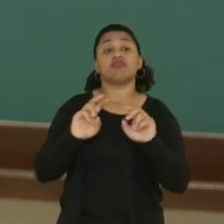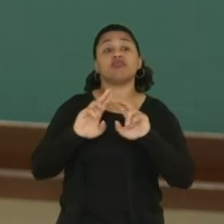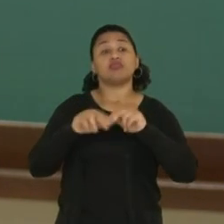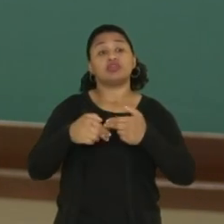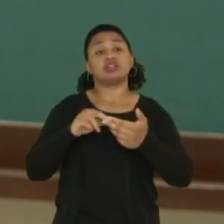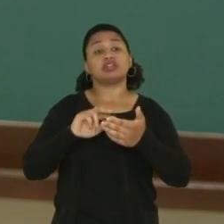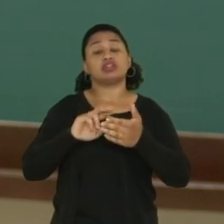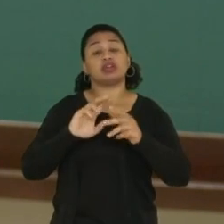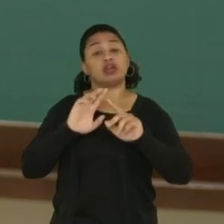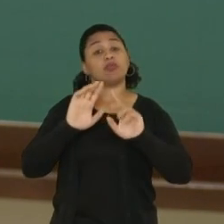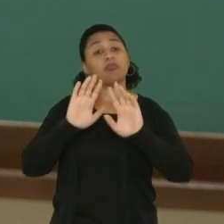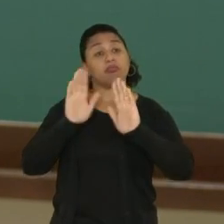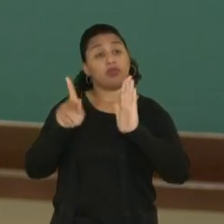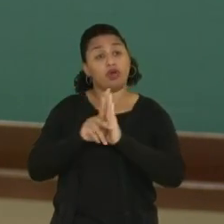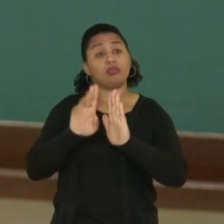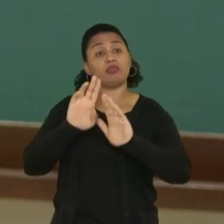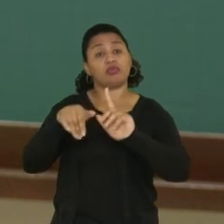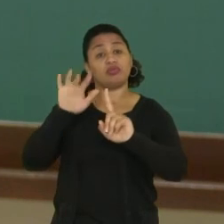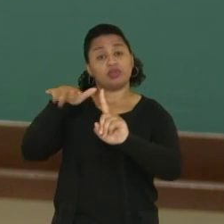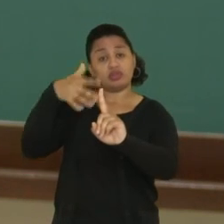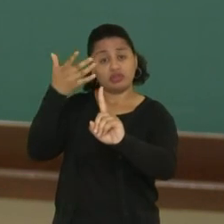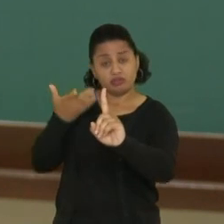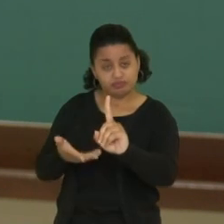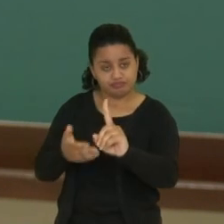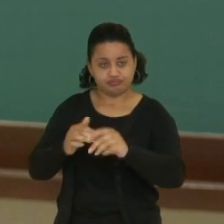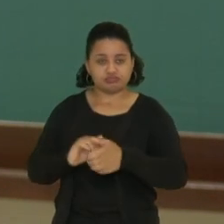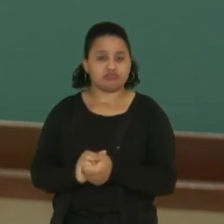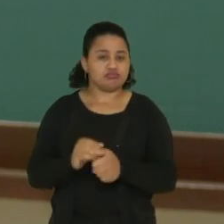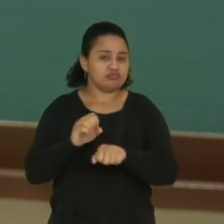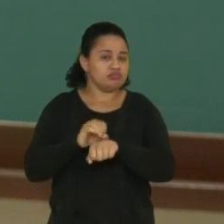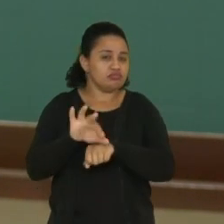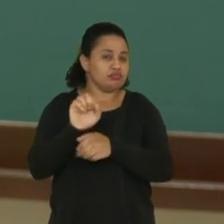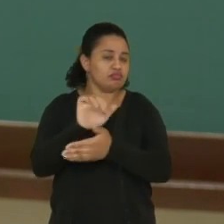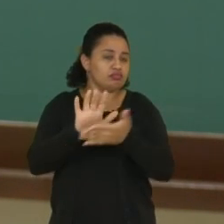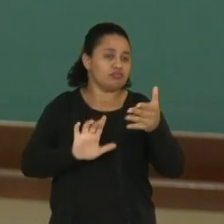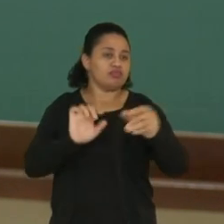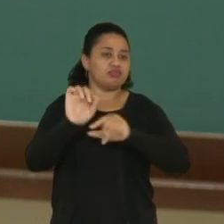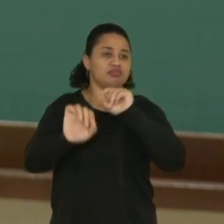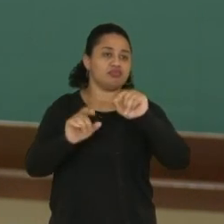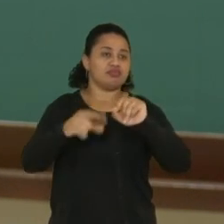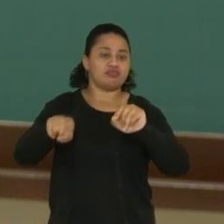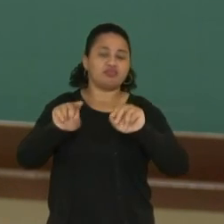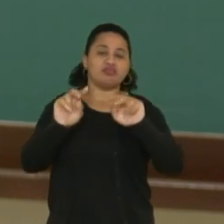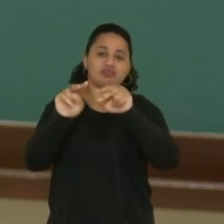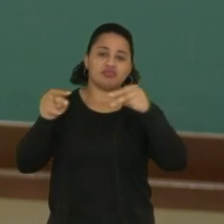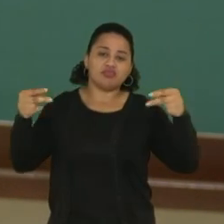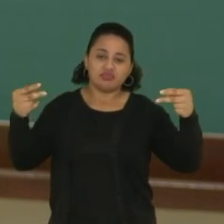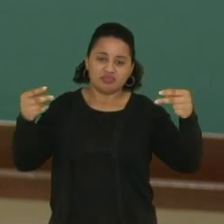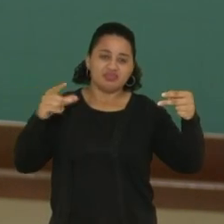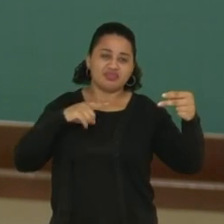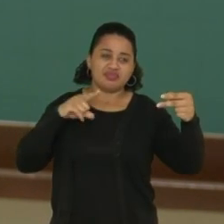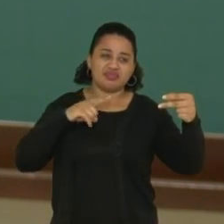causa de honra. A sugestão de atividade que eu tenho é você consultar o